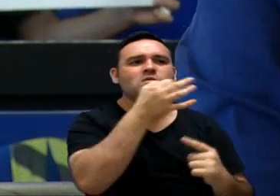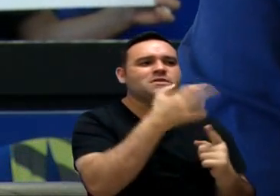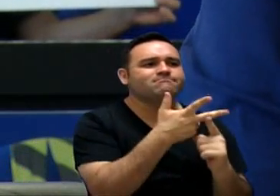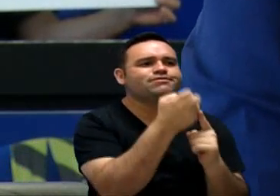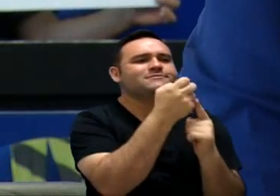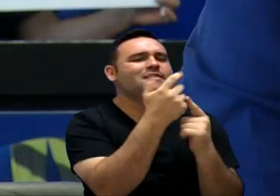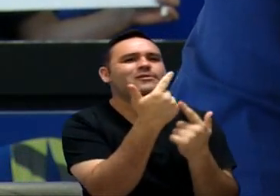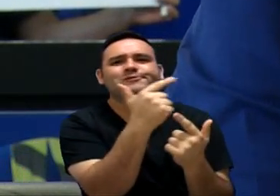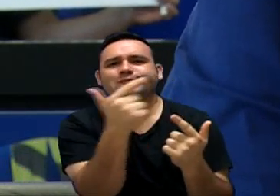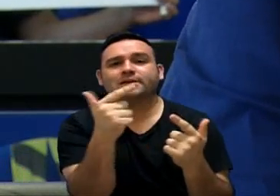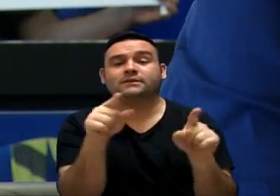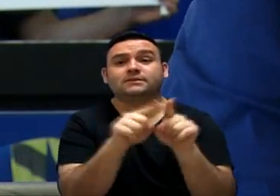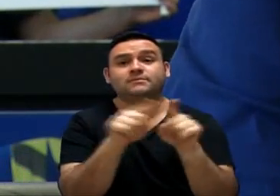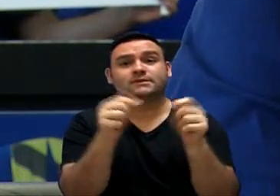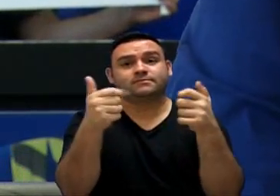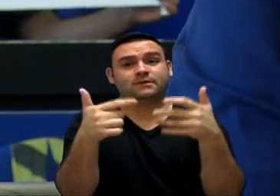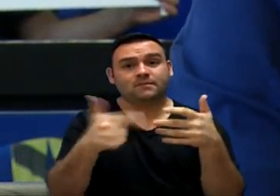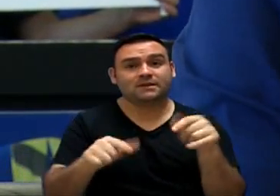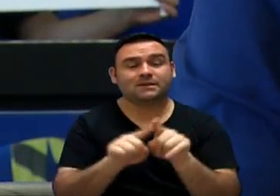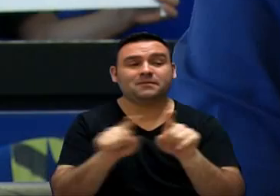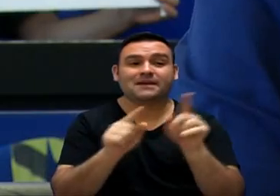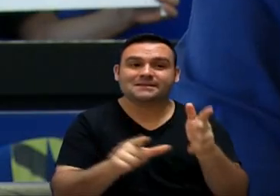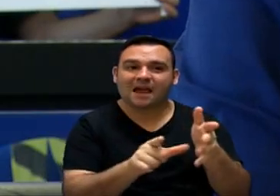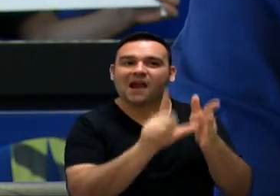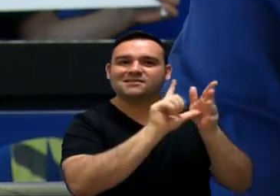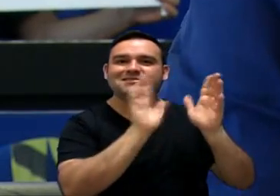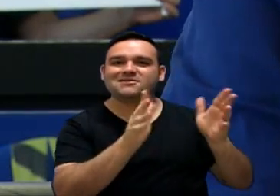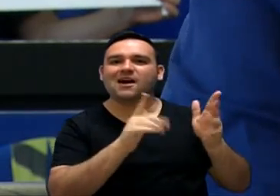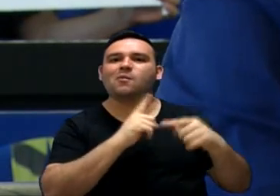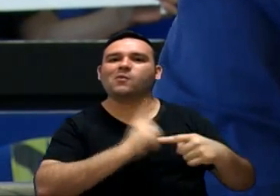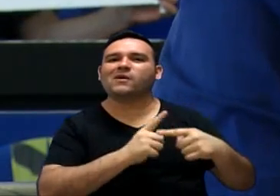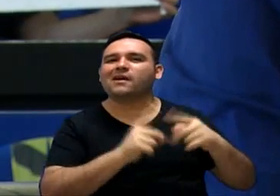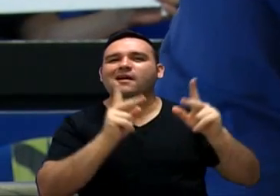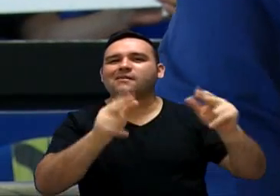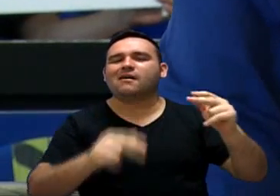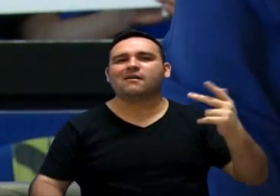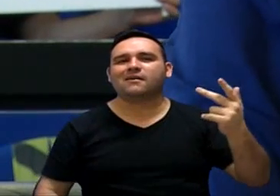parecer. E eu falo aqui de precedentes que a gente cria, como se